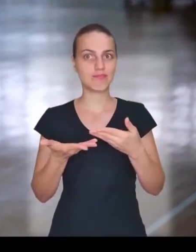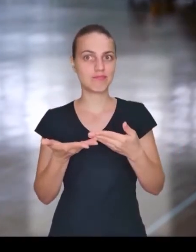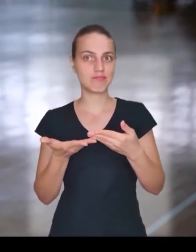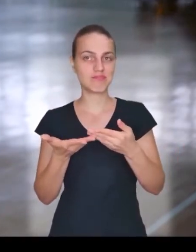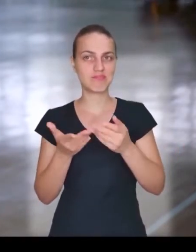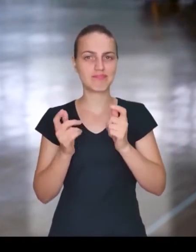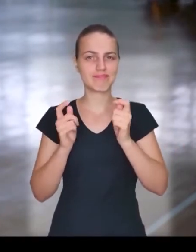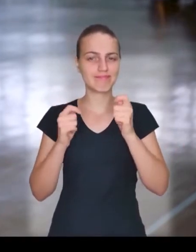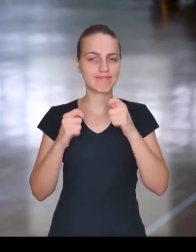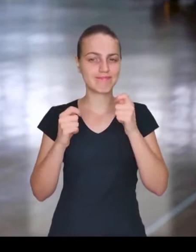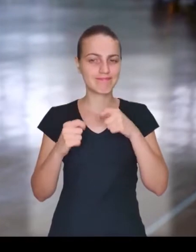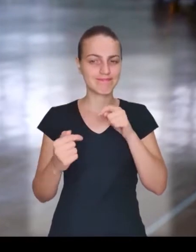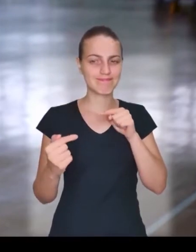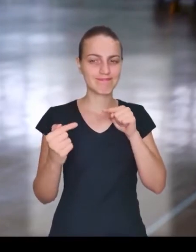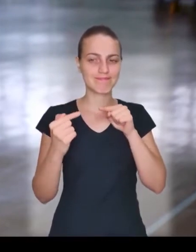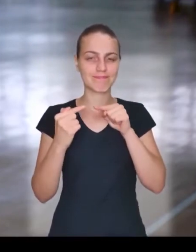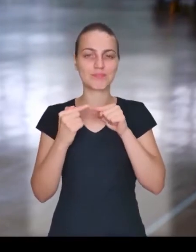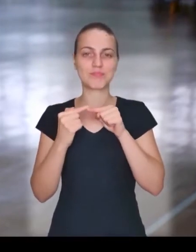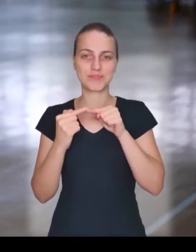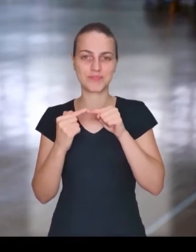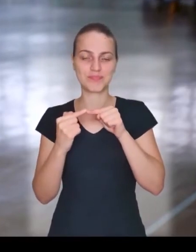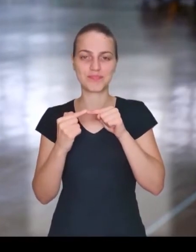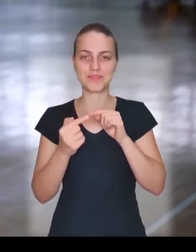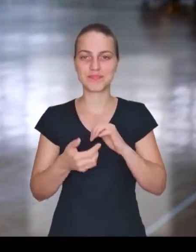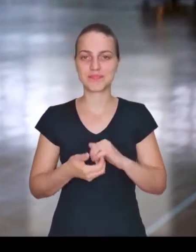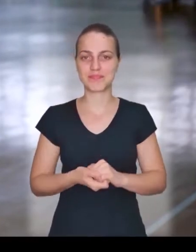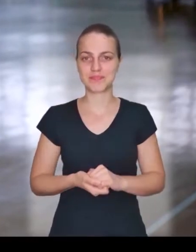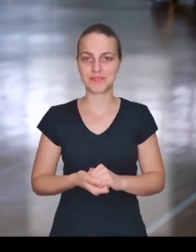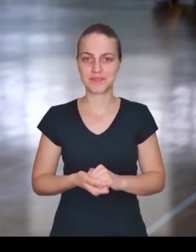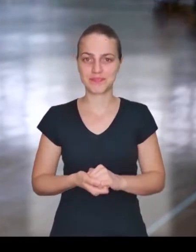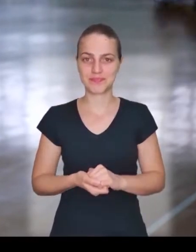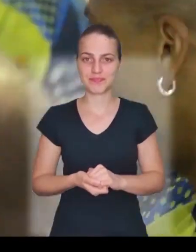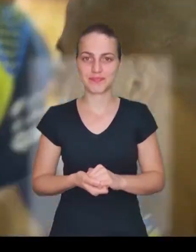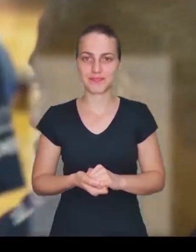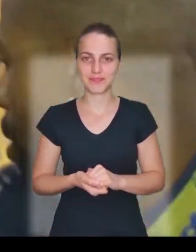falei, opa, não, é aqui. Foi assim, amor à primeira vista, vamos dizer.